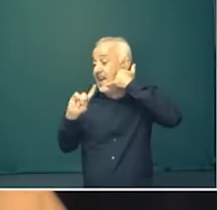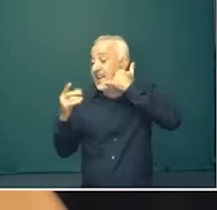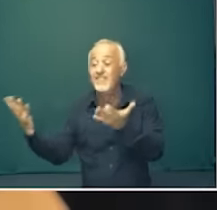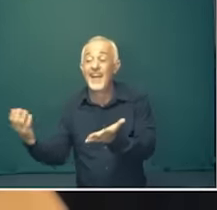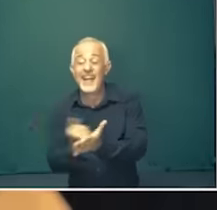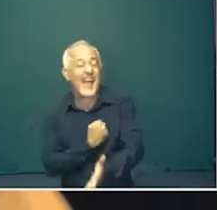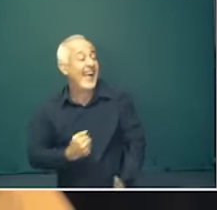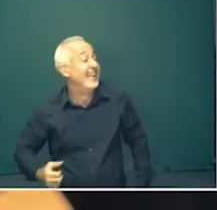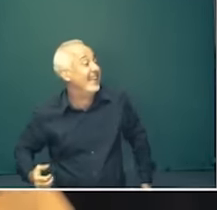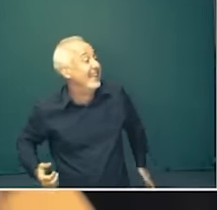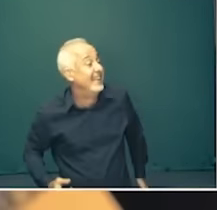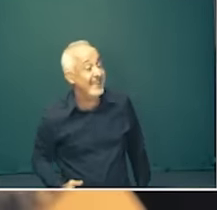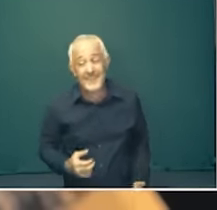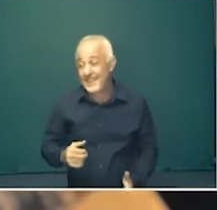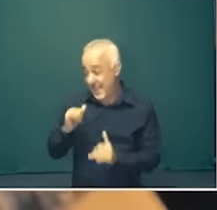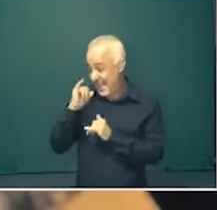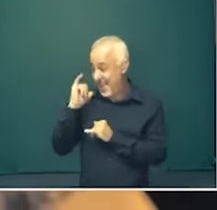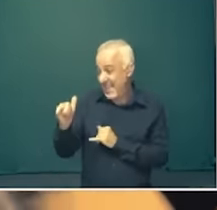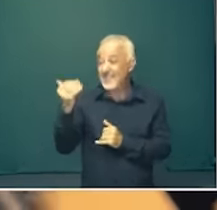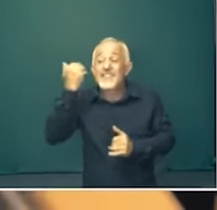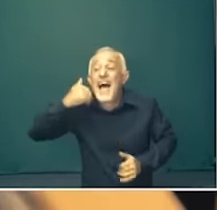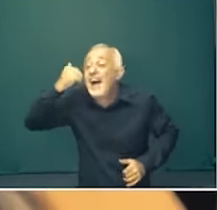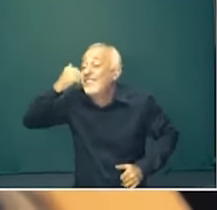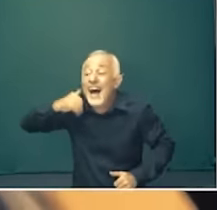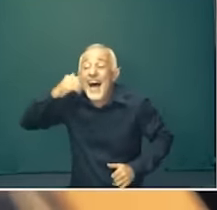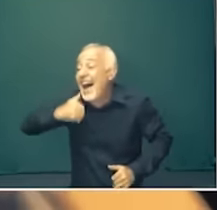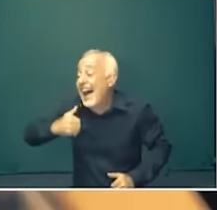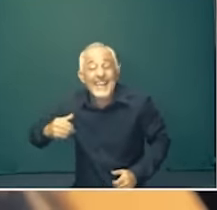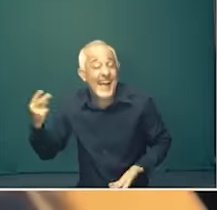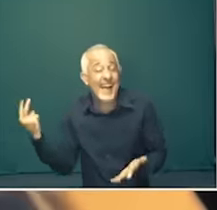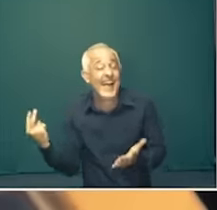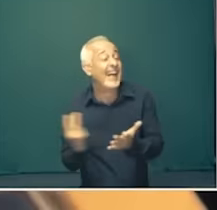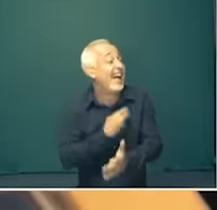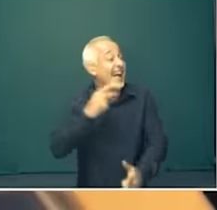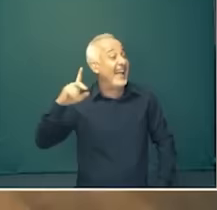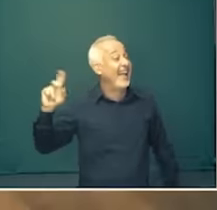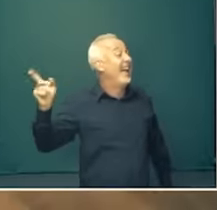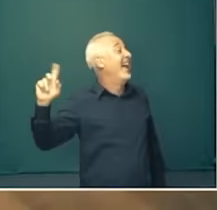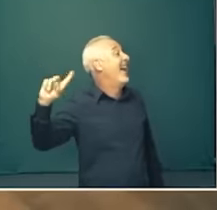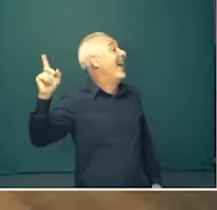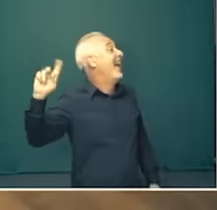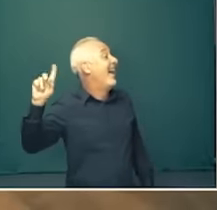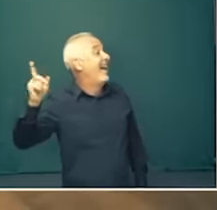não é pra te pegar, é pra te dizer, assim não vai